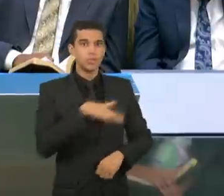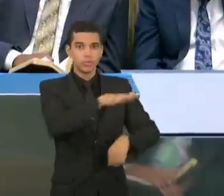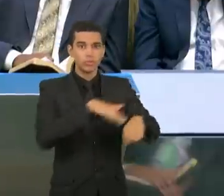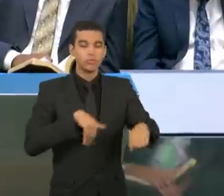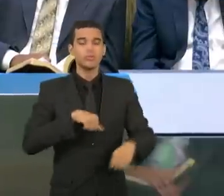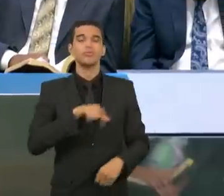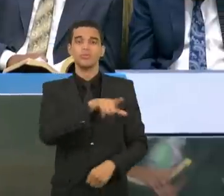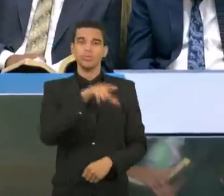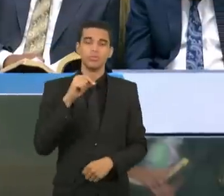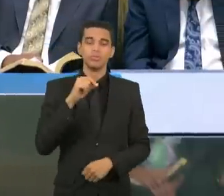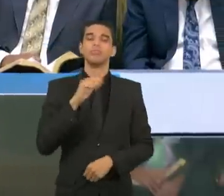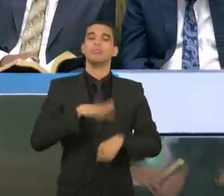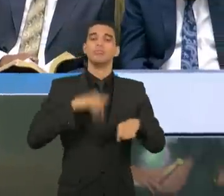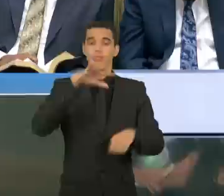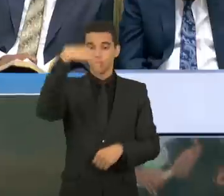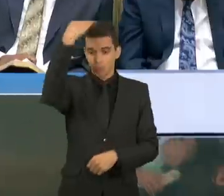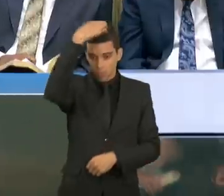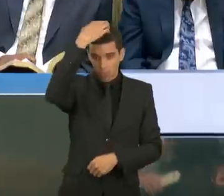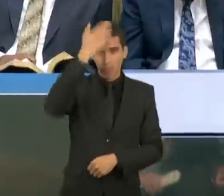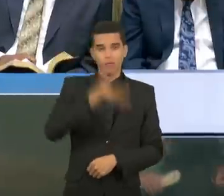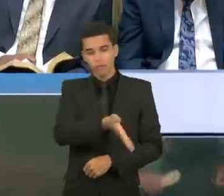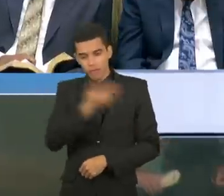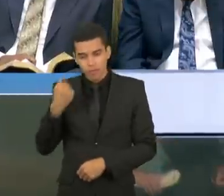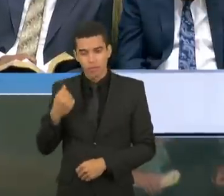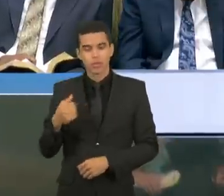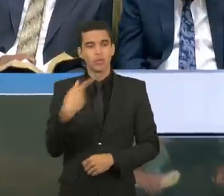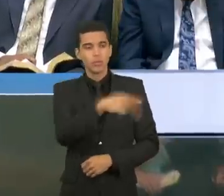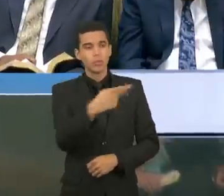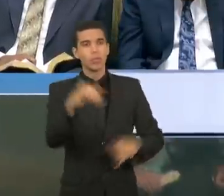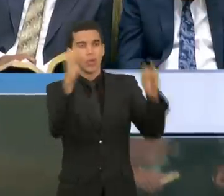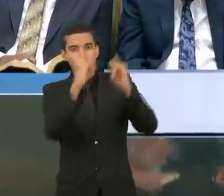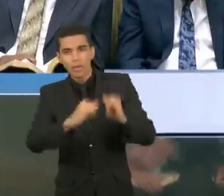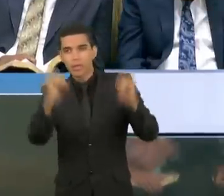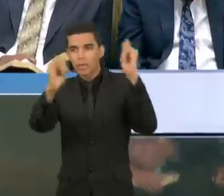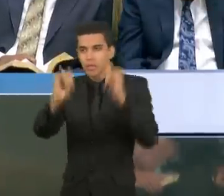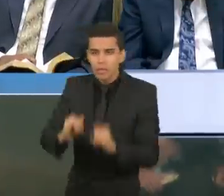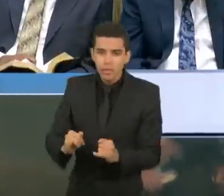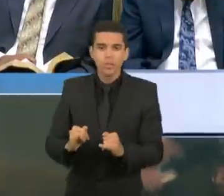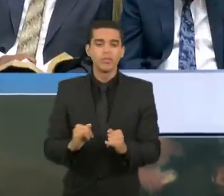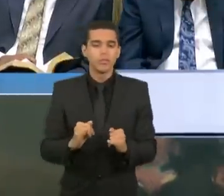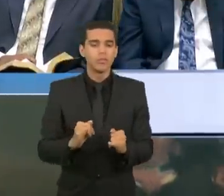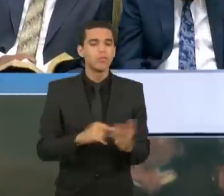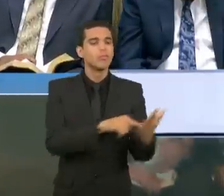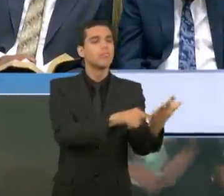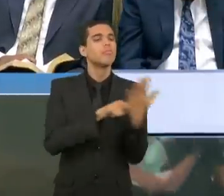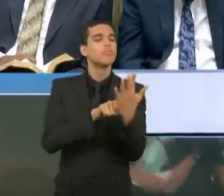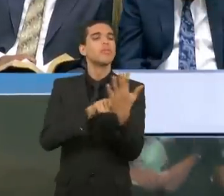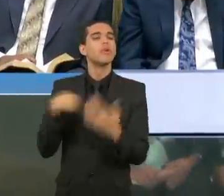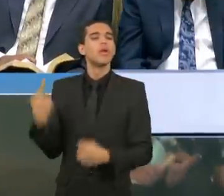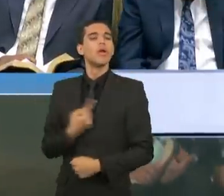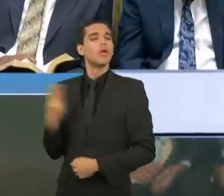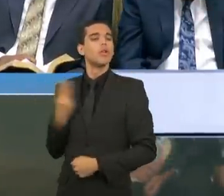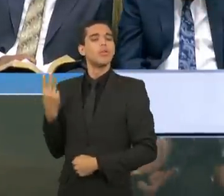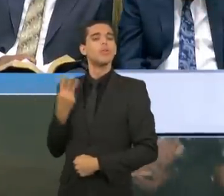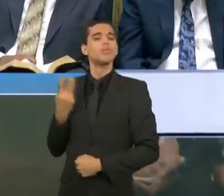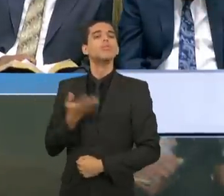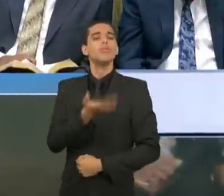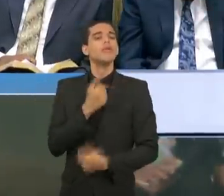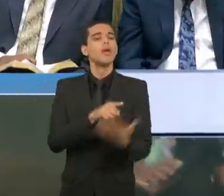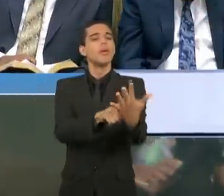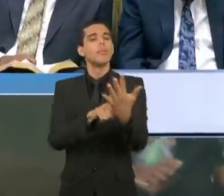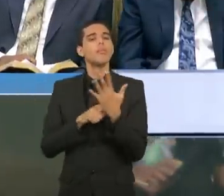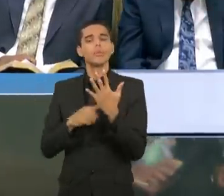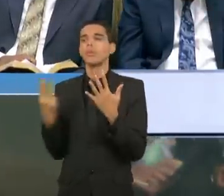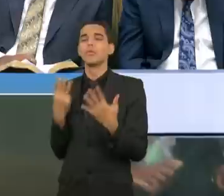Jacó. Trazei vossos ídolos para que nos anunciem. Nos anuncie. Três